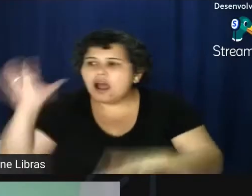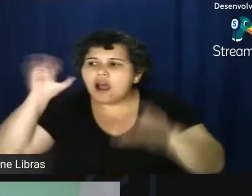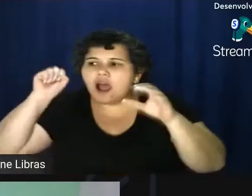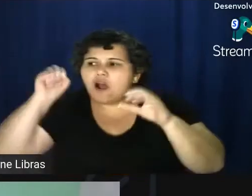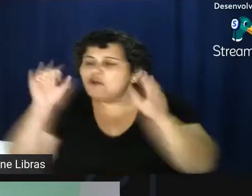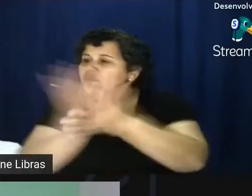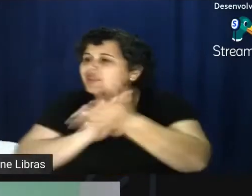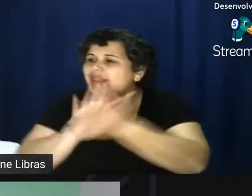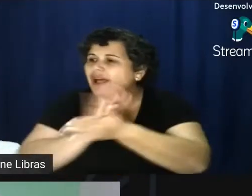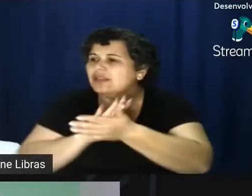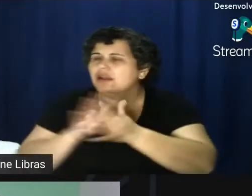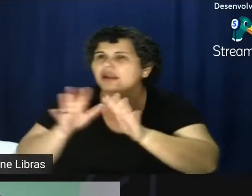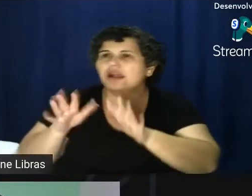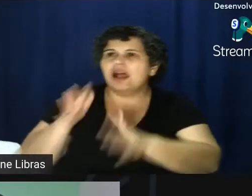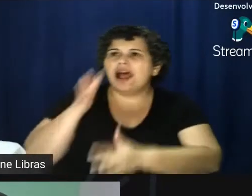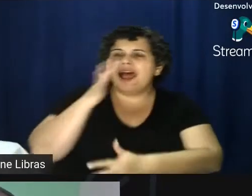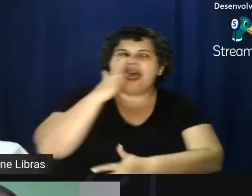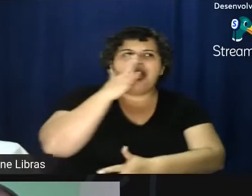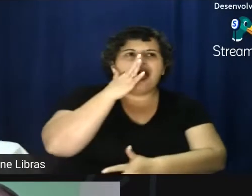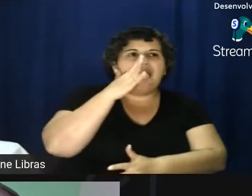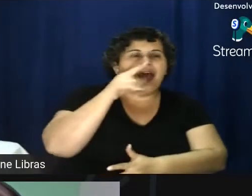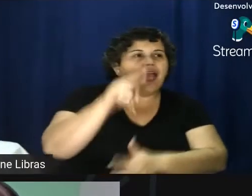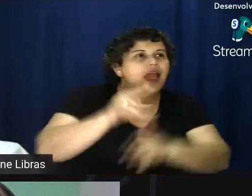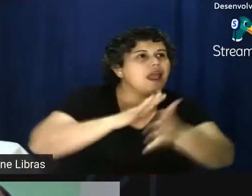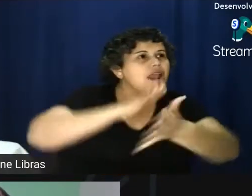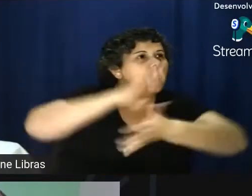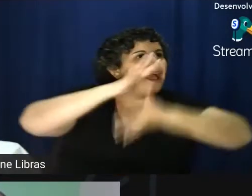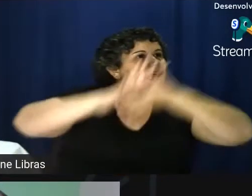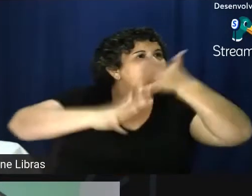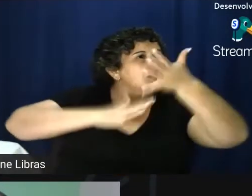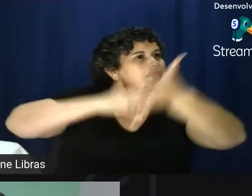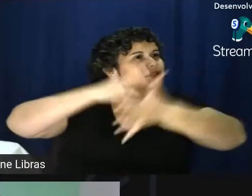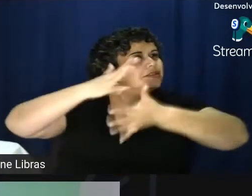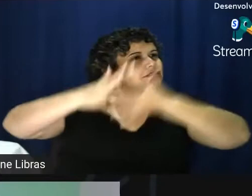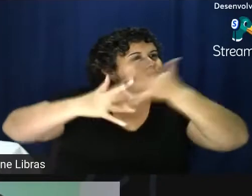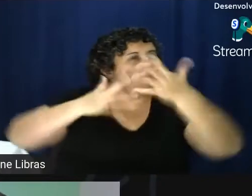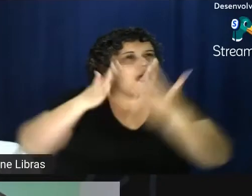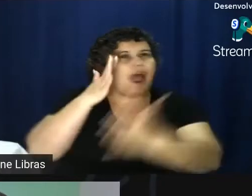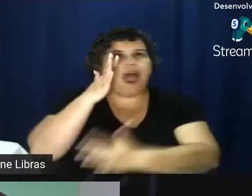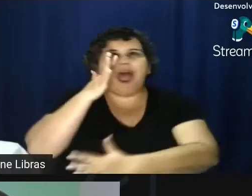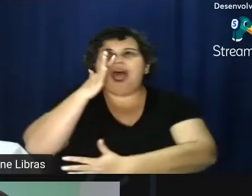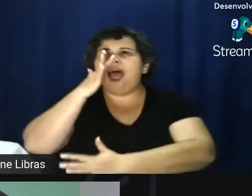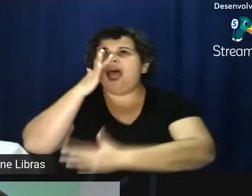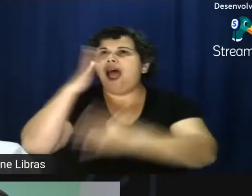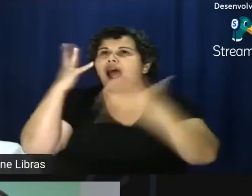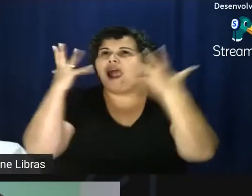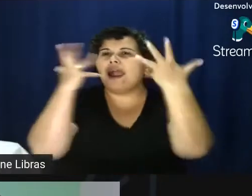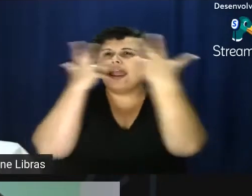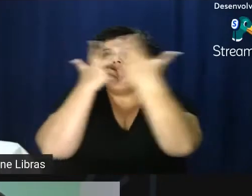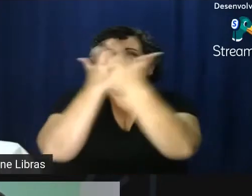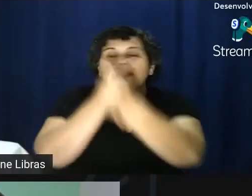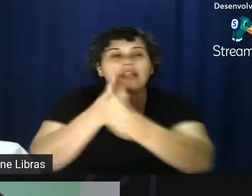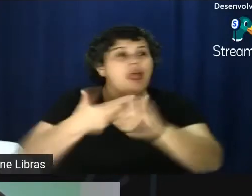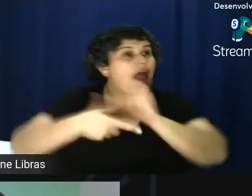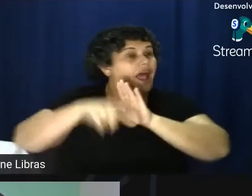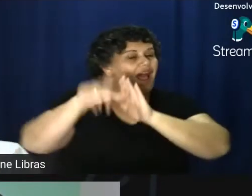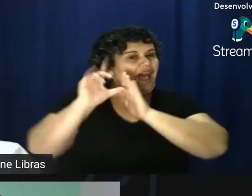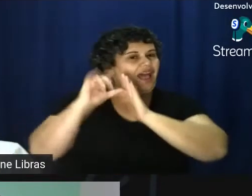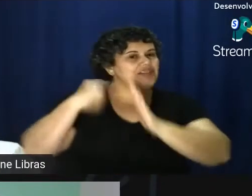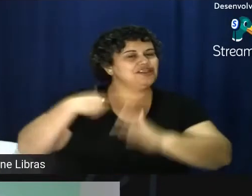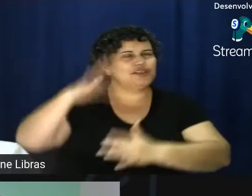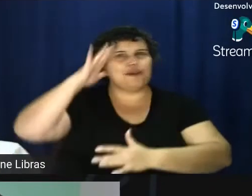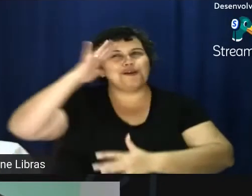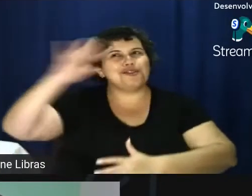mãos, que coisa mais linda, mais impressionante. Até então, Carlos, meu sonho era ser veterinária, eu amo bicho,